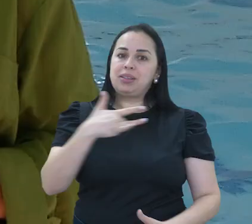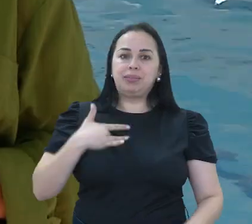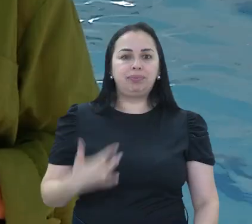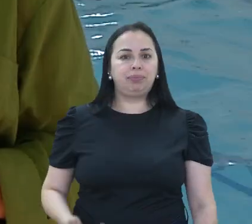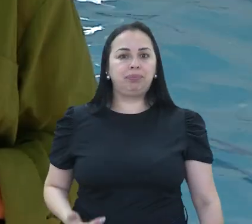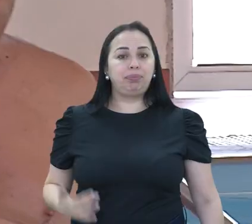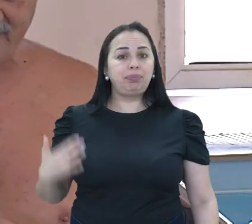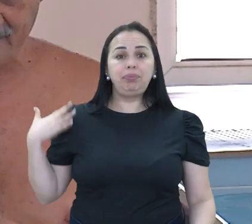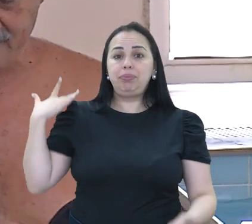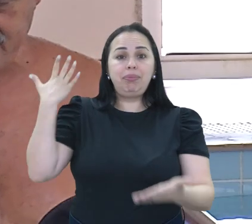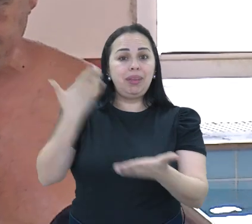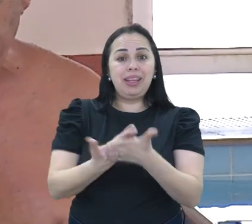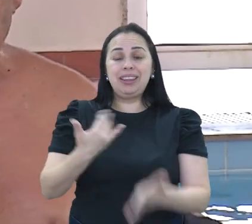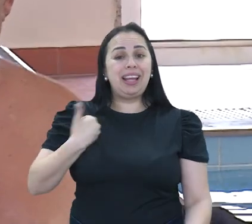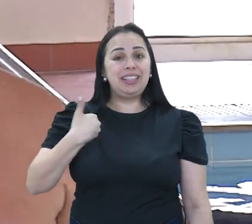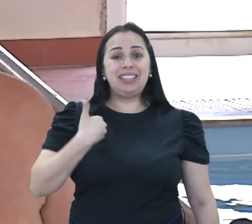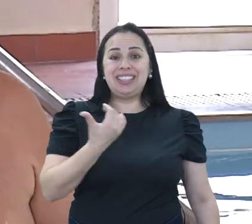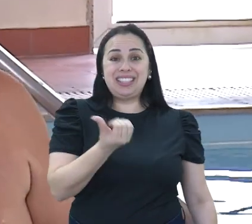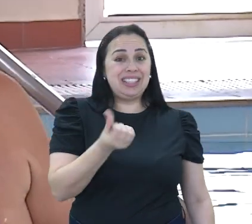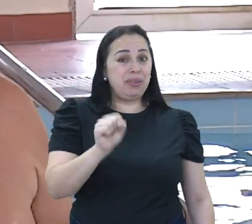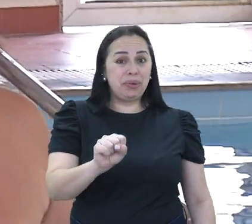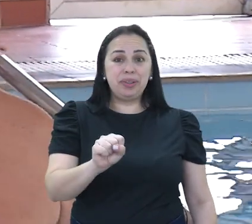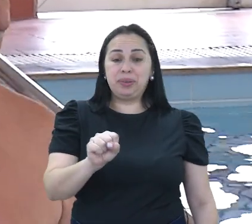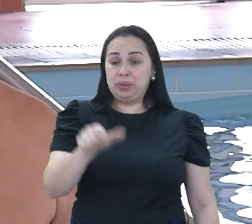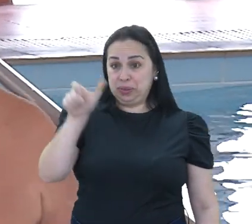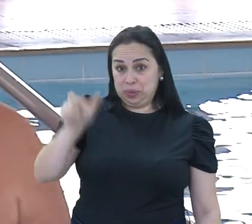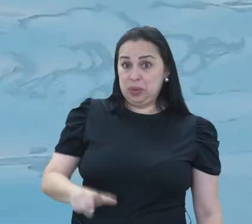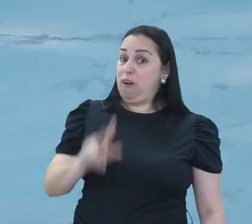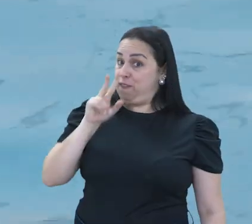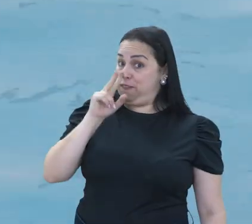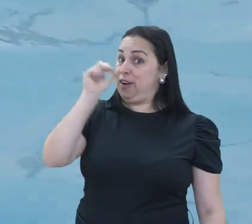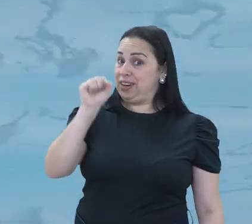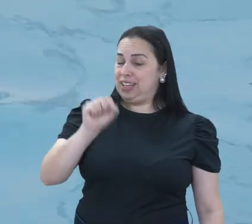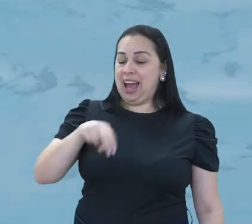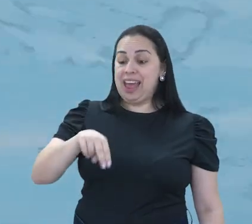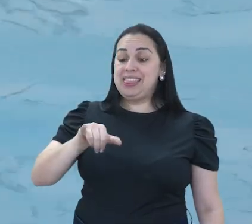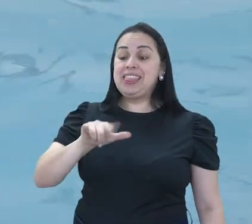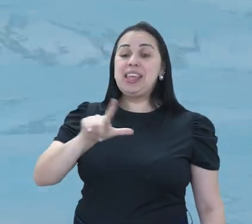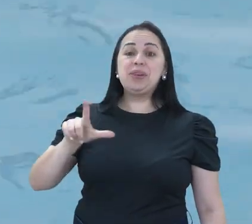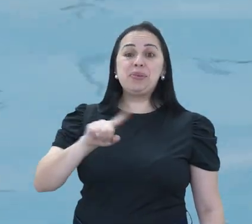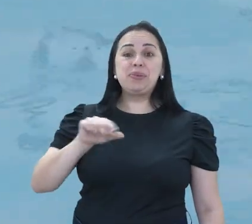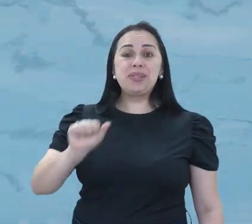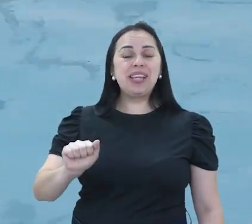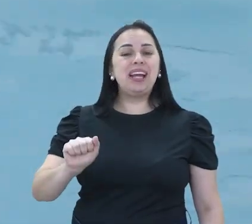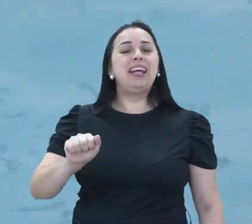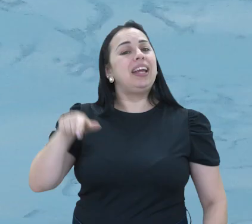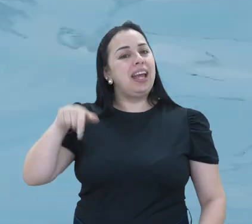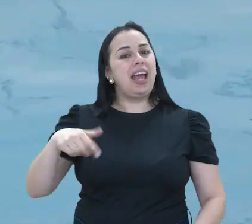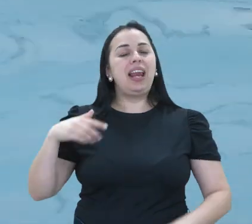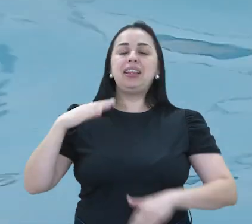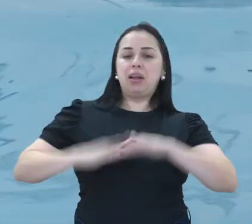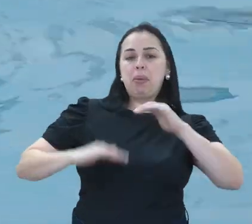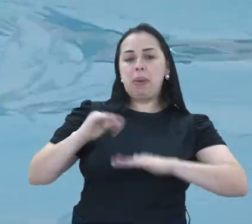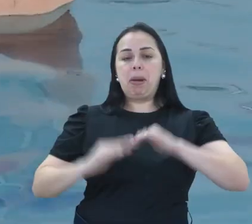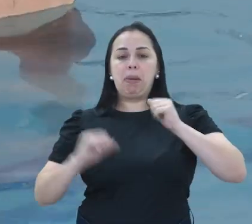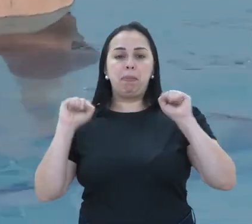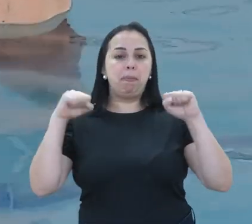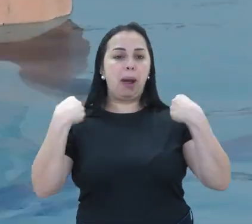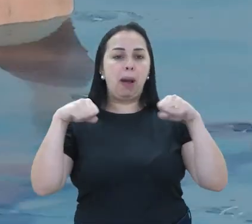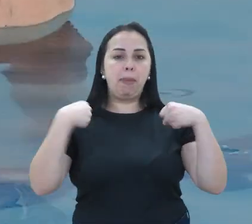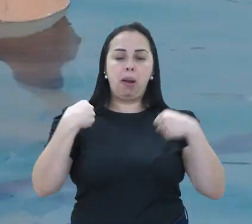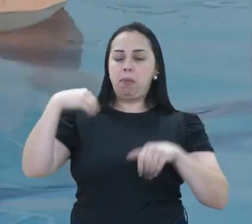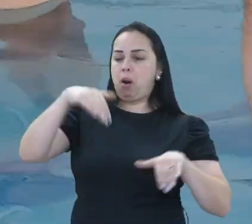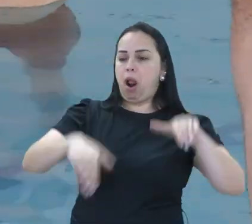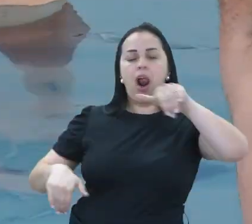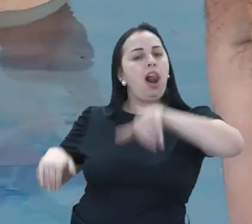forma mais saudável. Chegar aos 68 anos com essa disposição, para a dona Nilza, é a soma de bons hábitos e muita